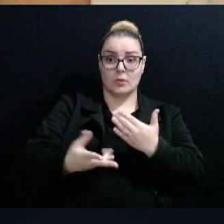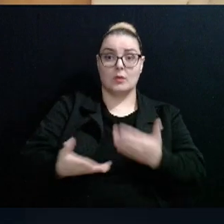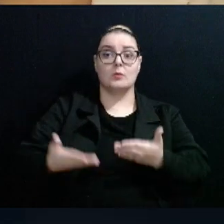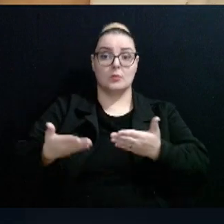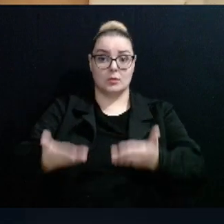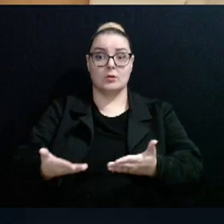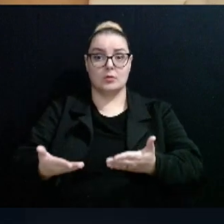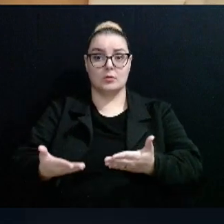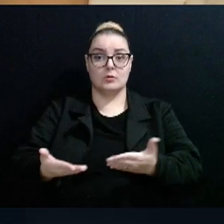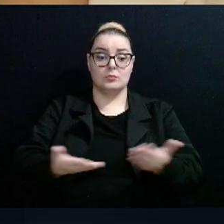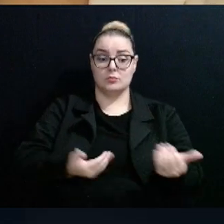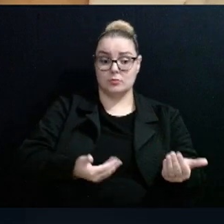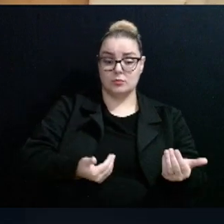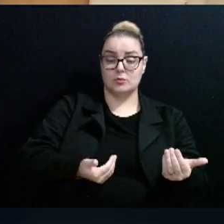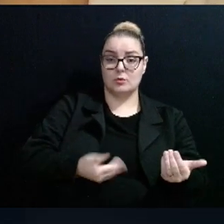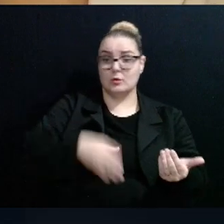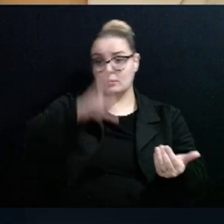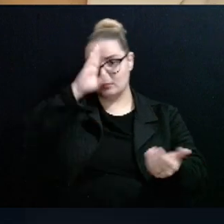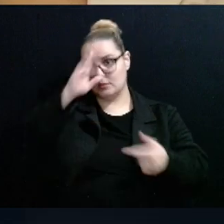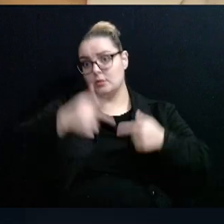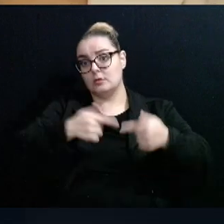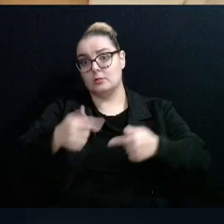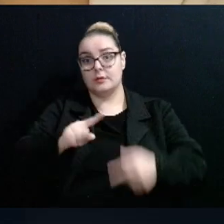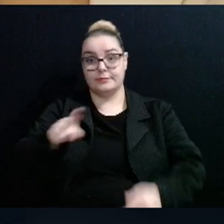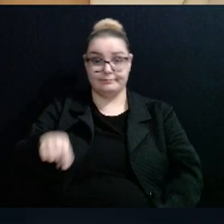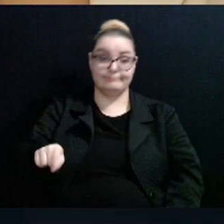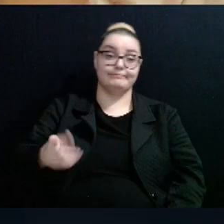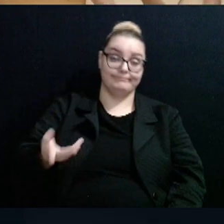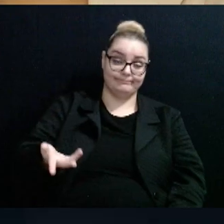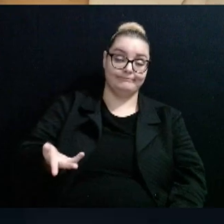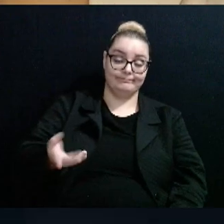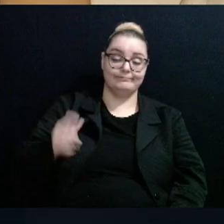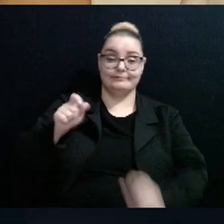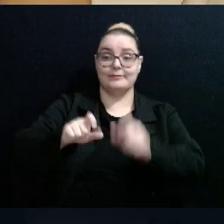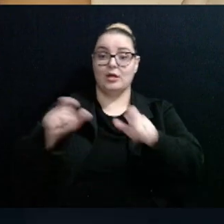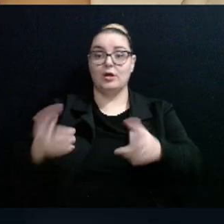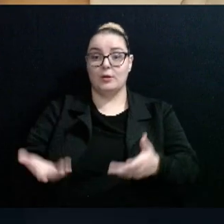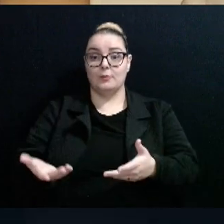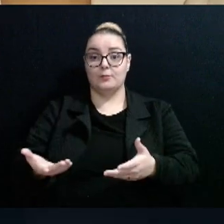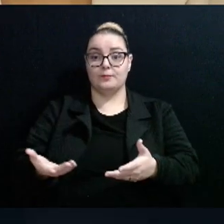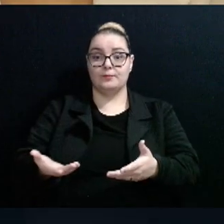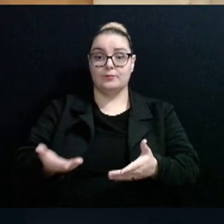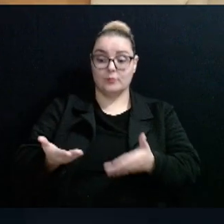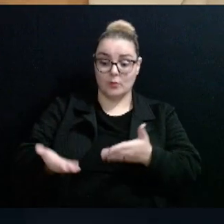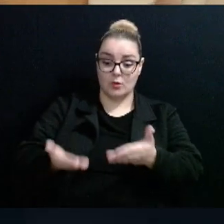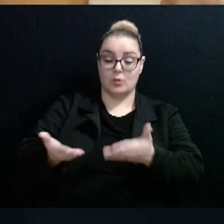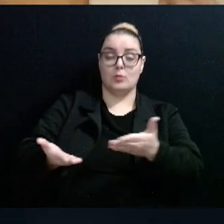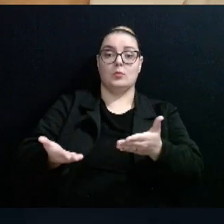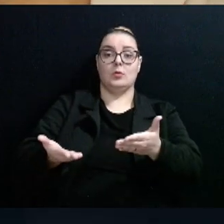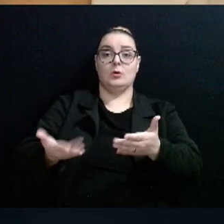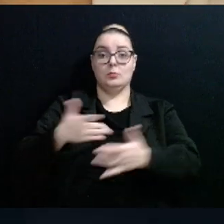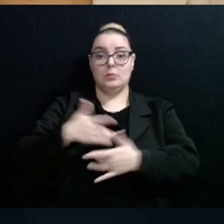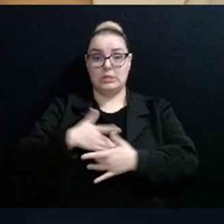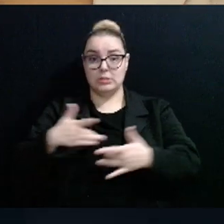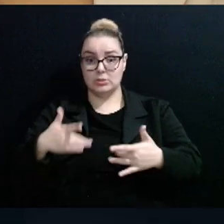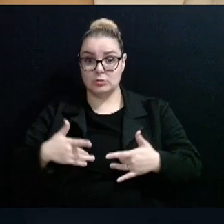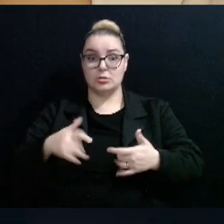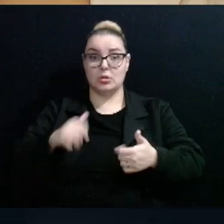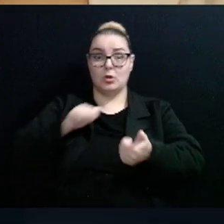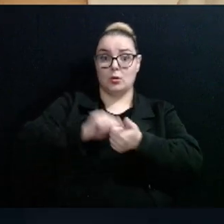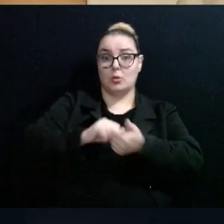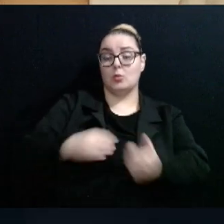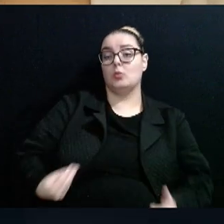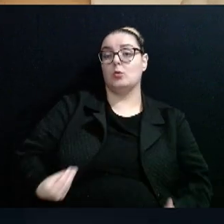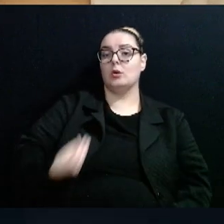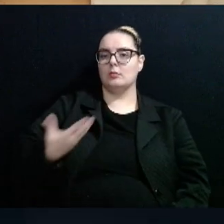jovens, principalmente essa geração Z aí, pessoal que preza muito, né, pela saúde, qualidade de vida. Mas se a